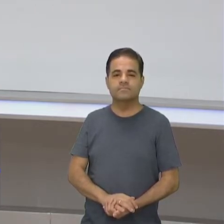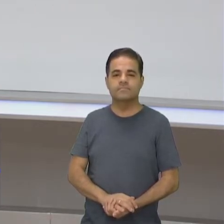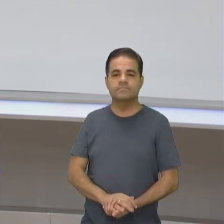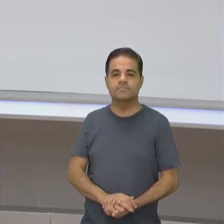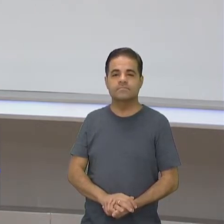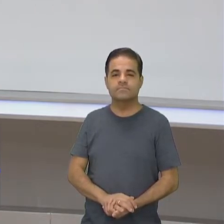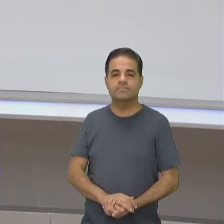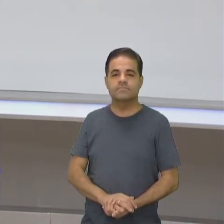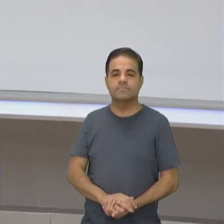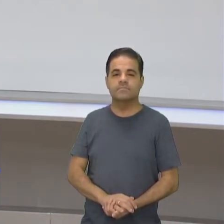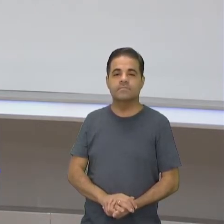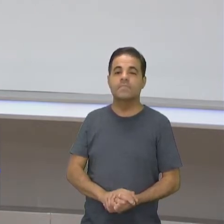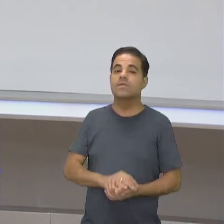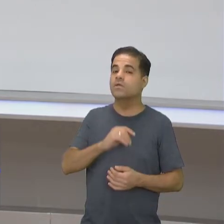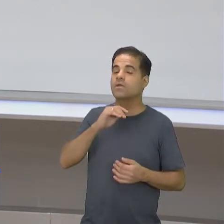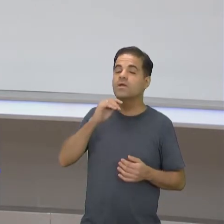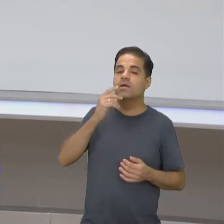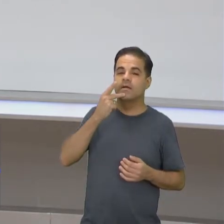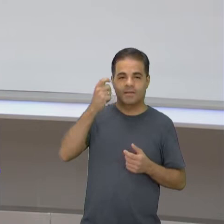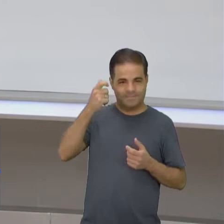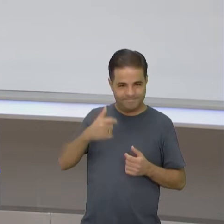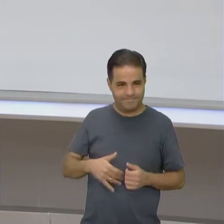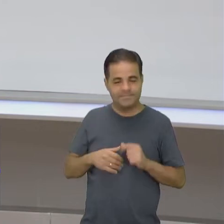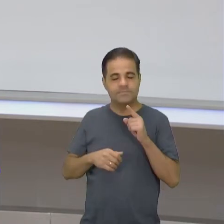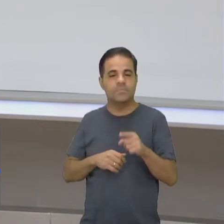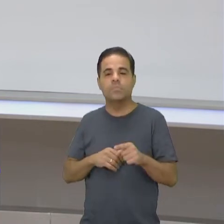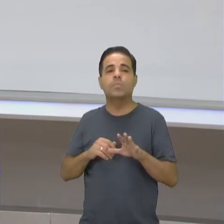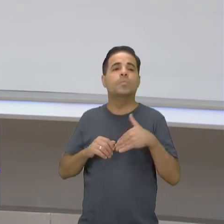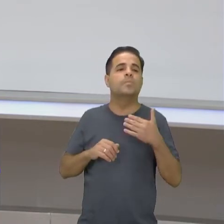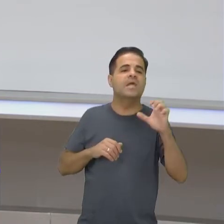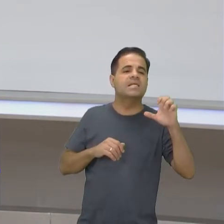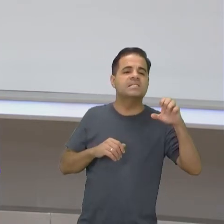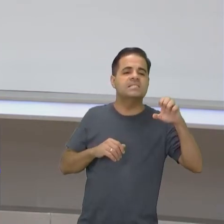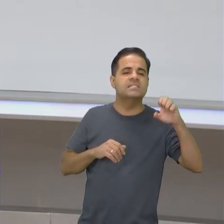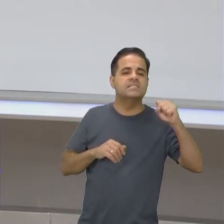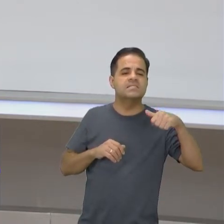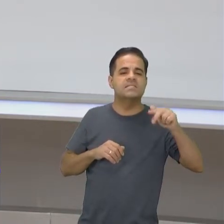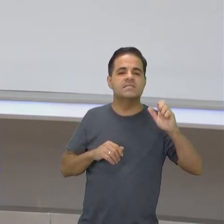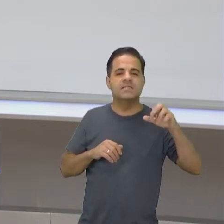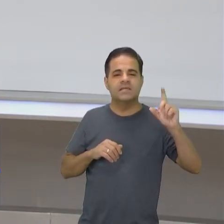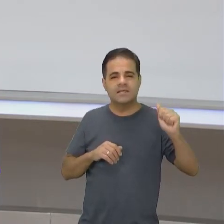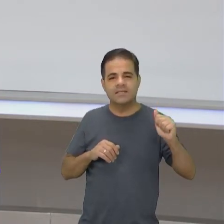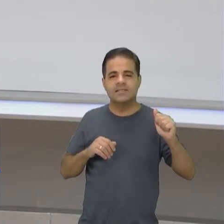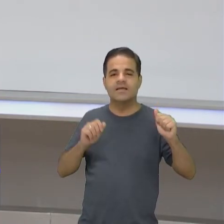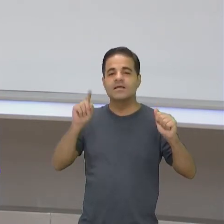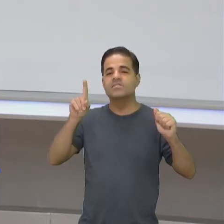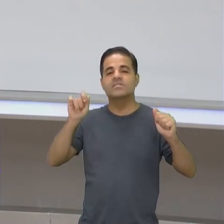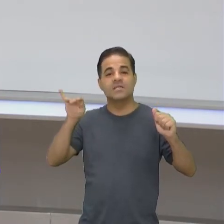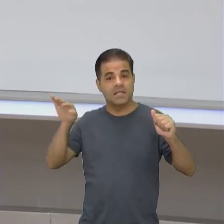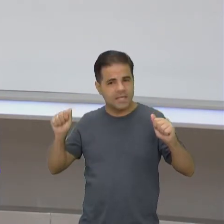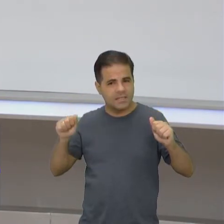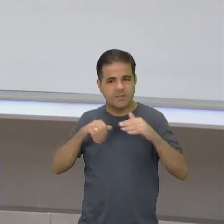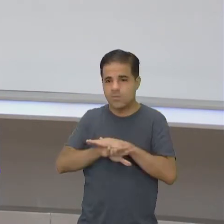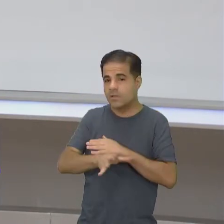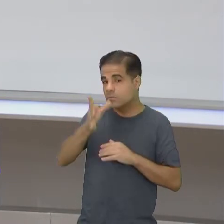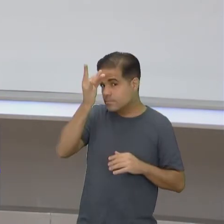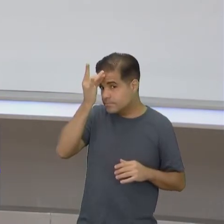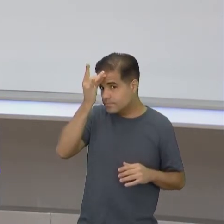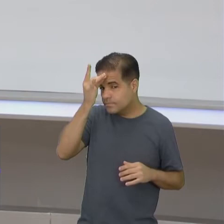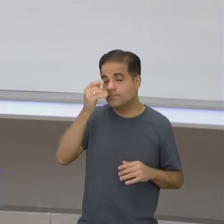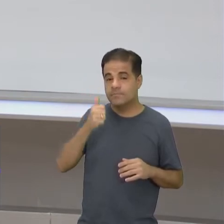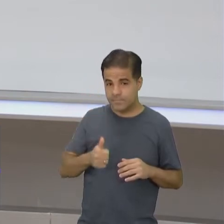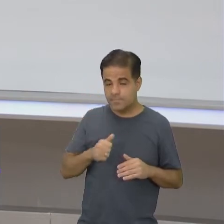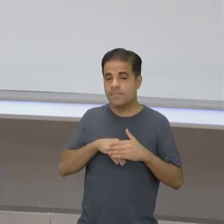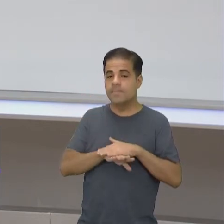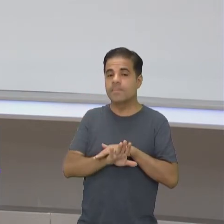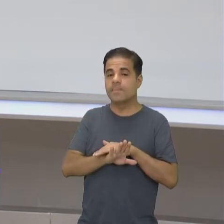right, eu sou mal nessas coisas, certo? Ok, beleza? Head, above, ok, beleza? Guardou? Certo?